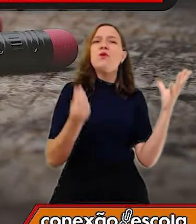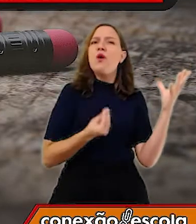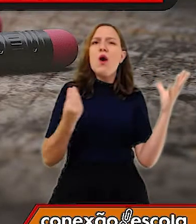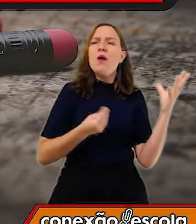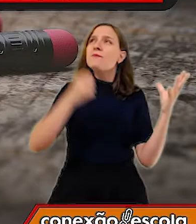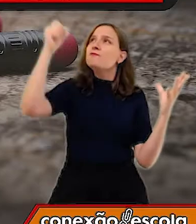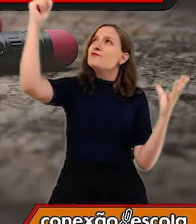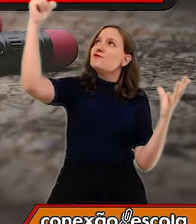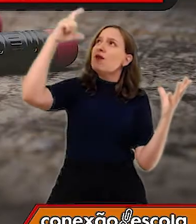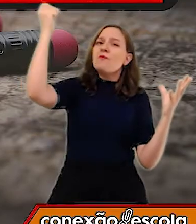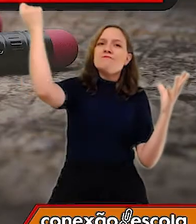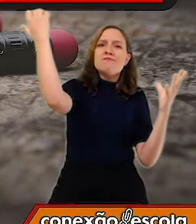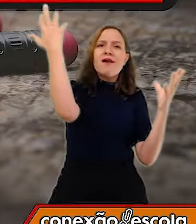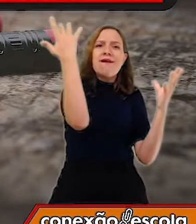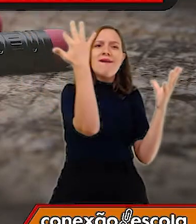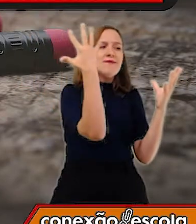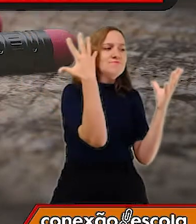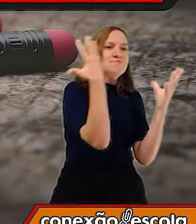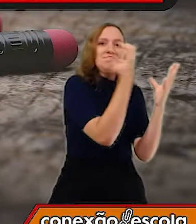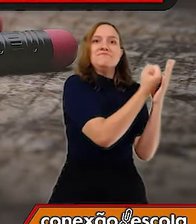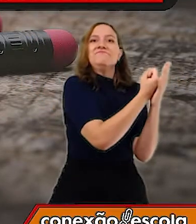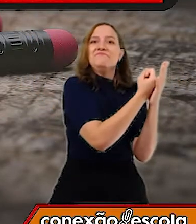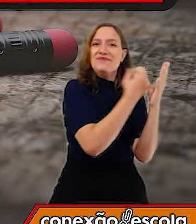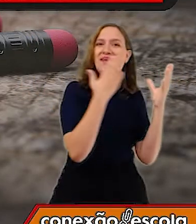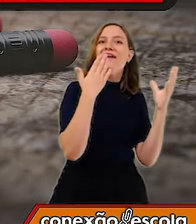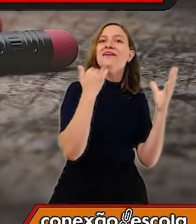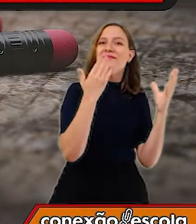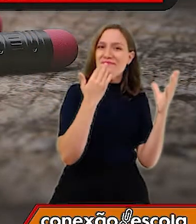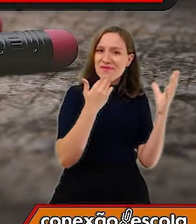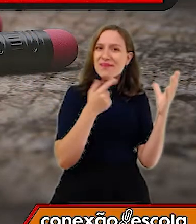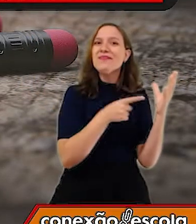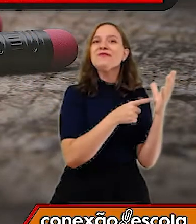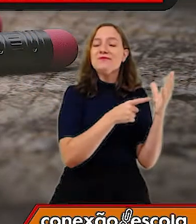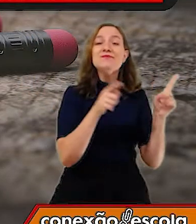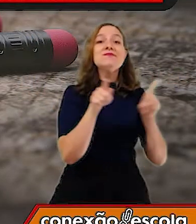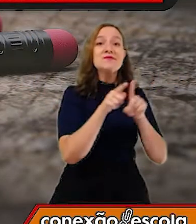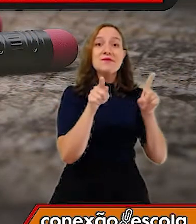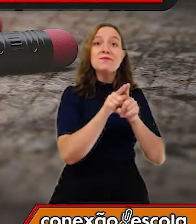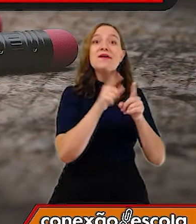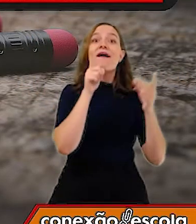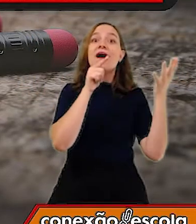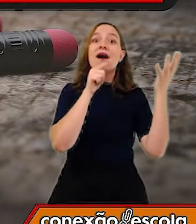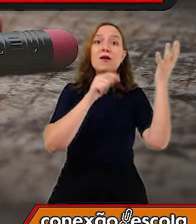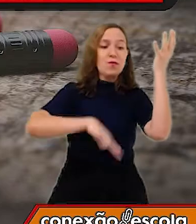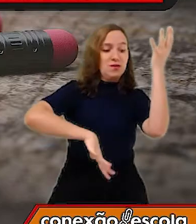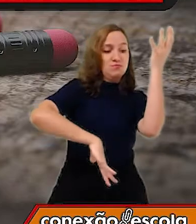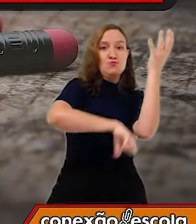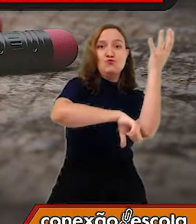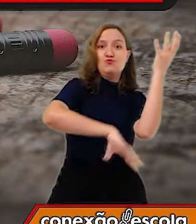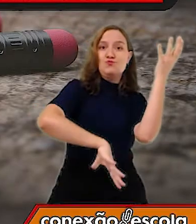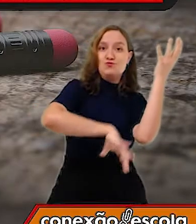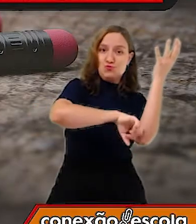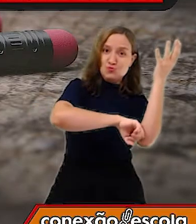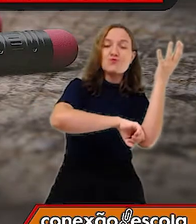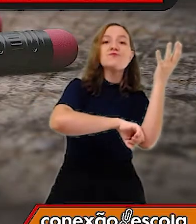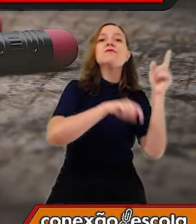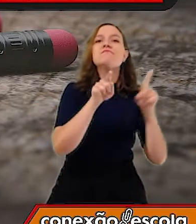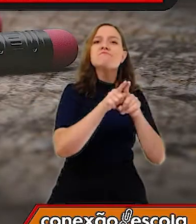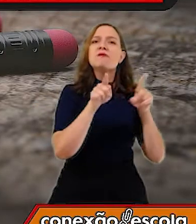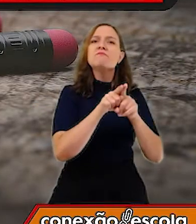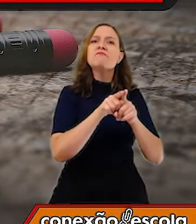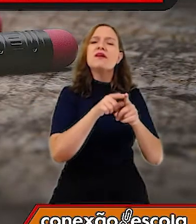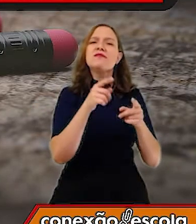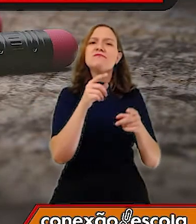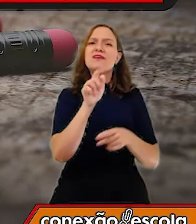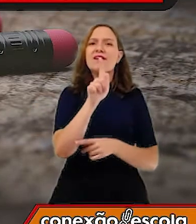Elas fabricam seu próprio alimento, sabia? Elas usam água, a luz do sol e os gases que